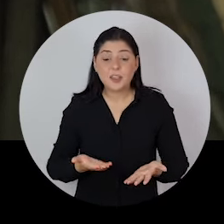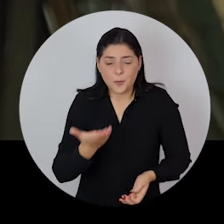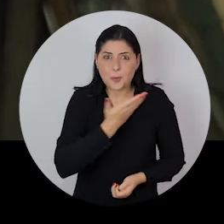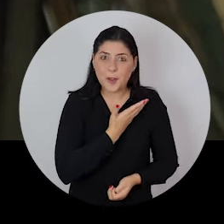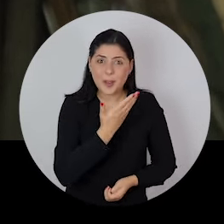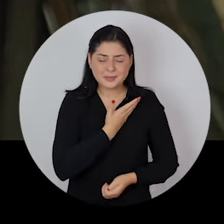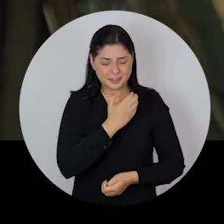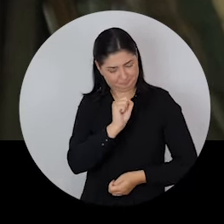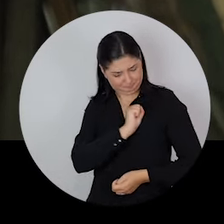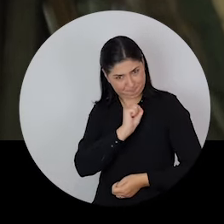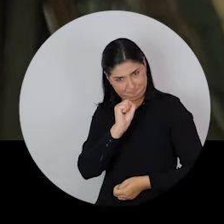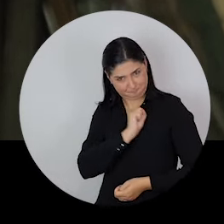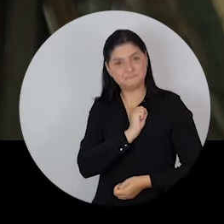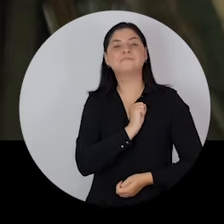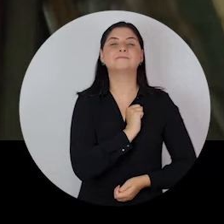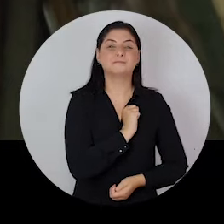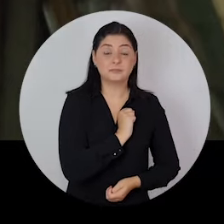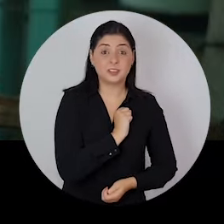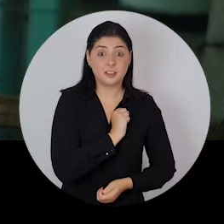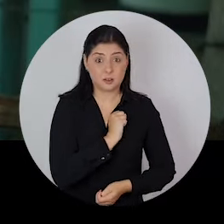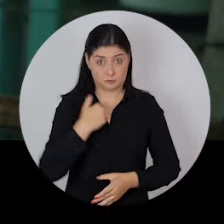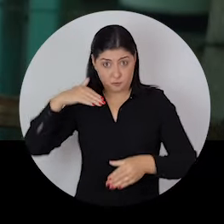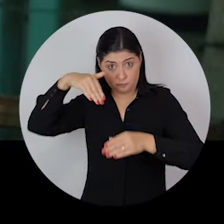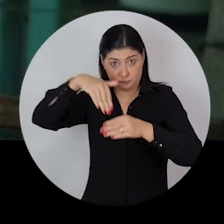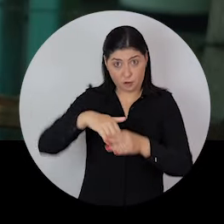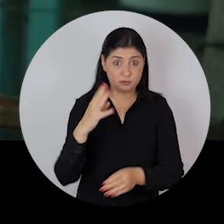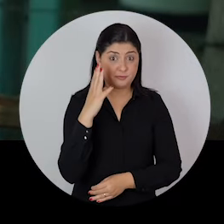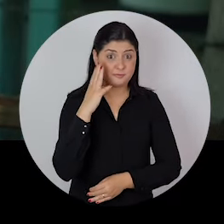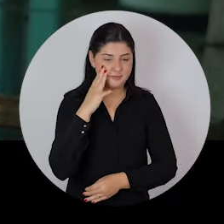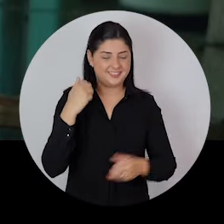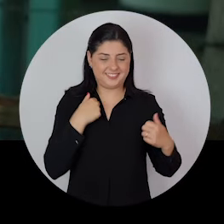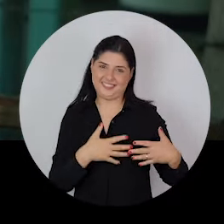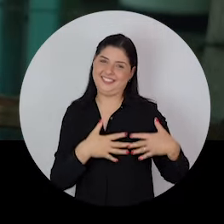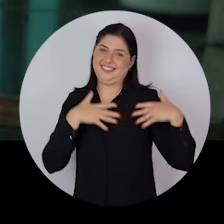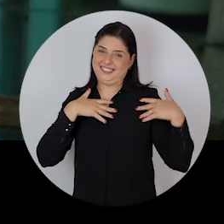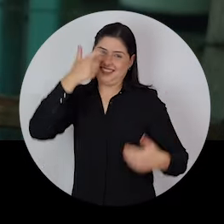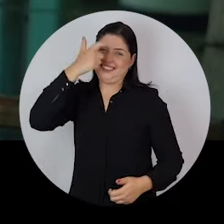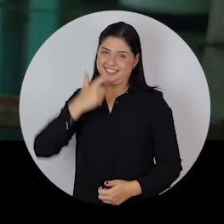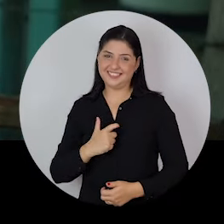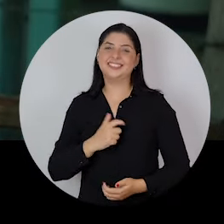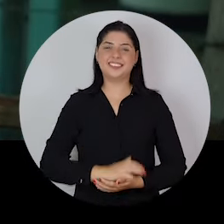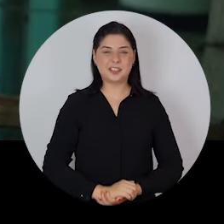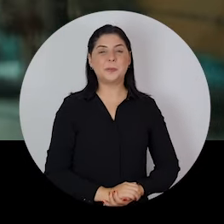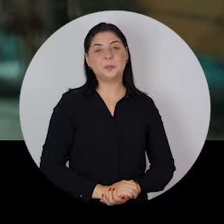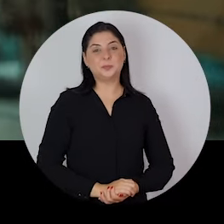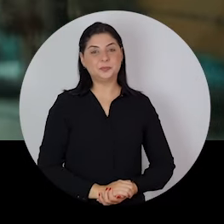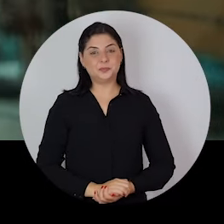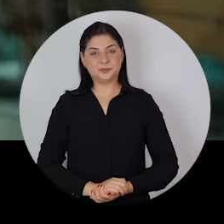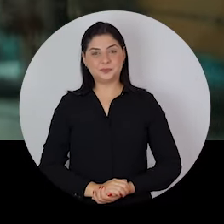é um amigão do peito eu volto nele e fico satisfeito